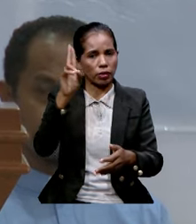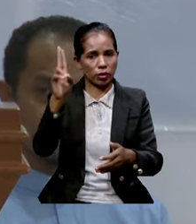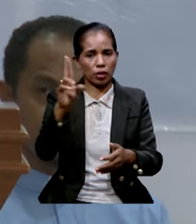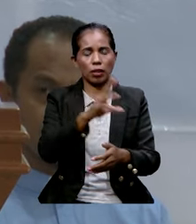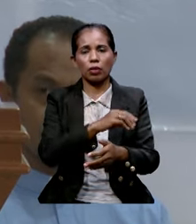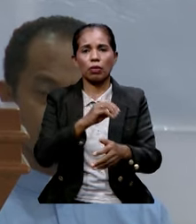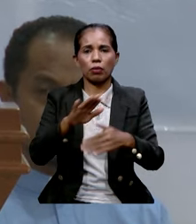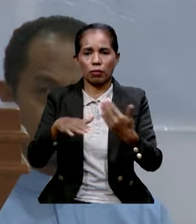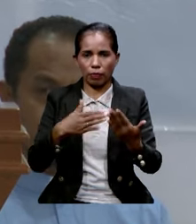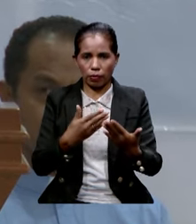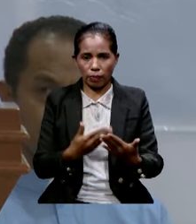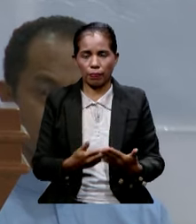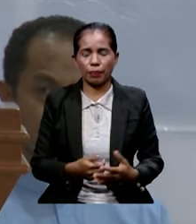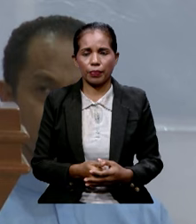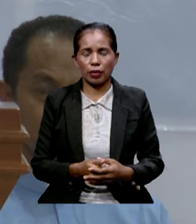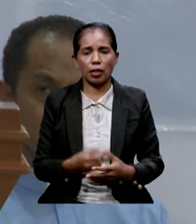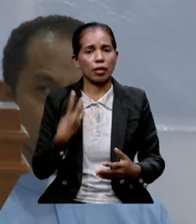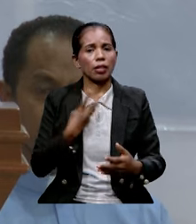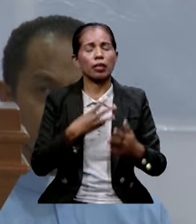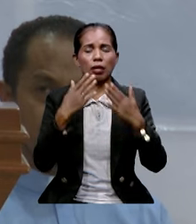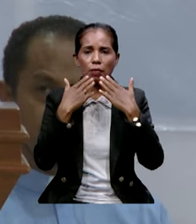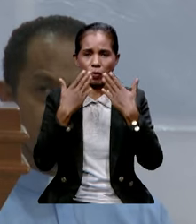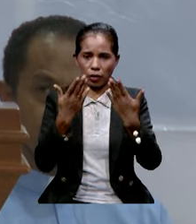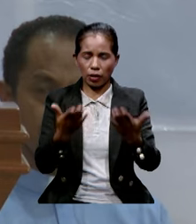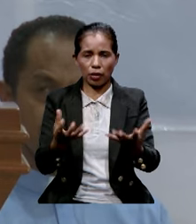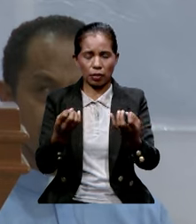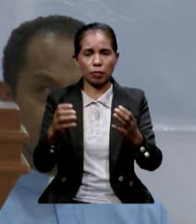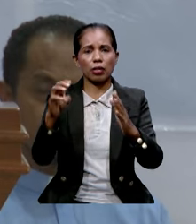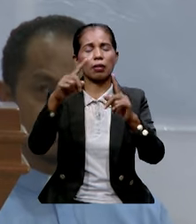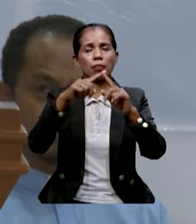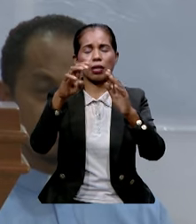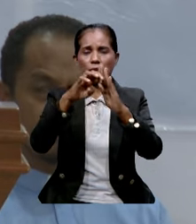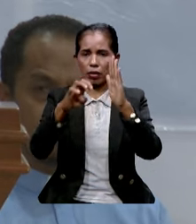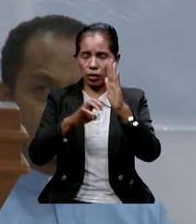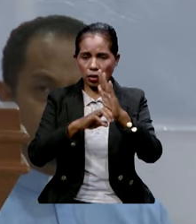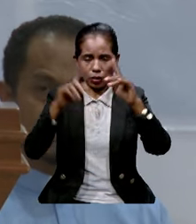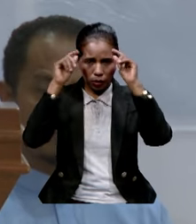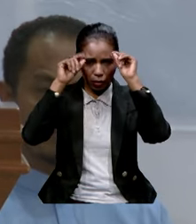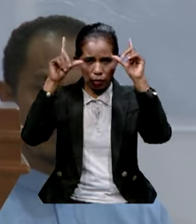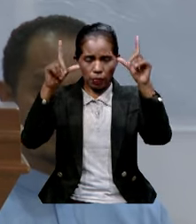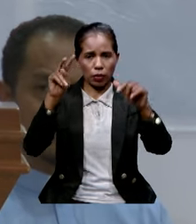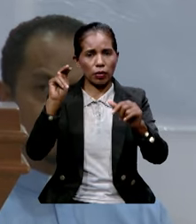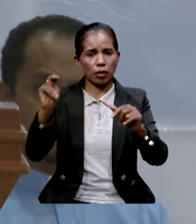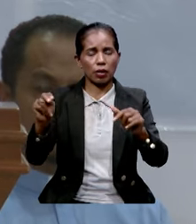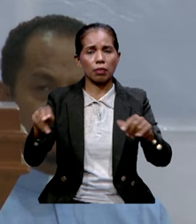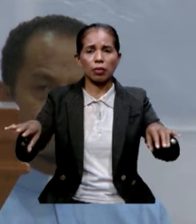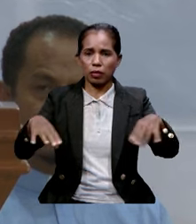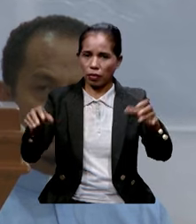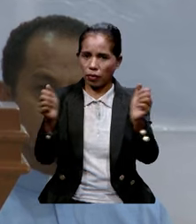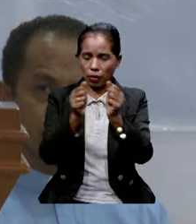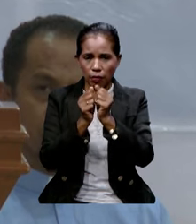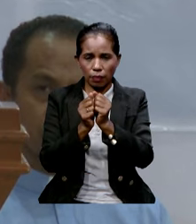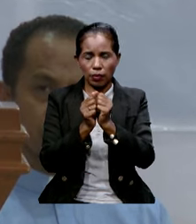hodia ita agradecemos ba estado Timor nian ba senhor presidente da